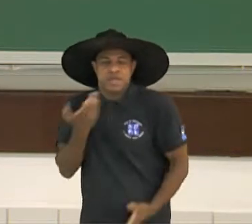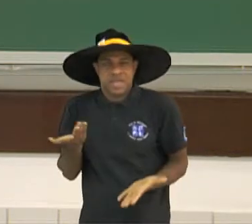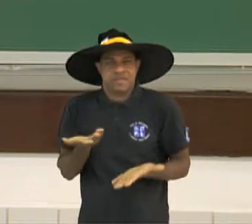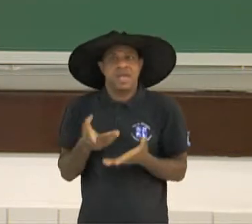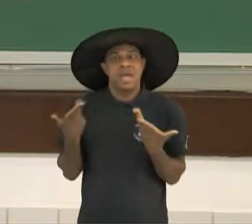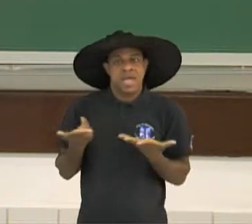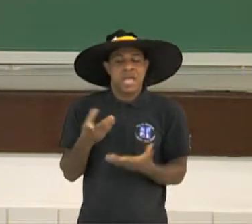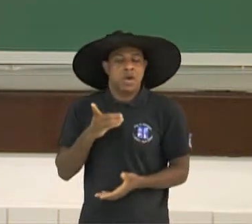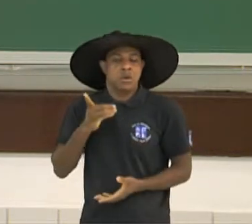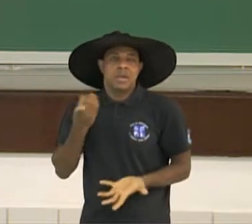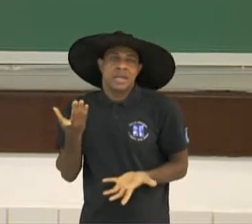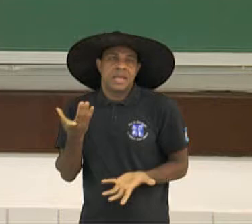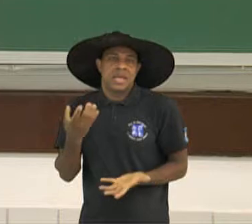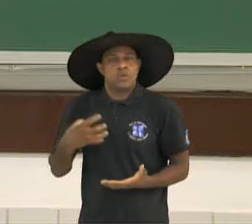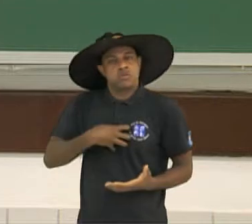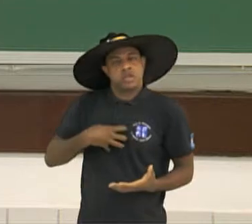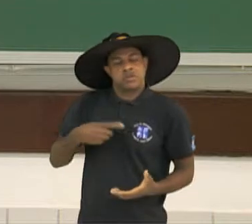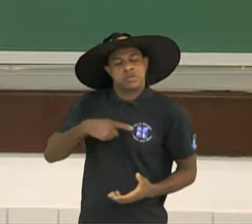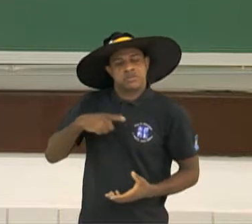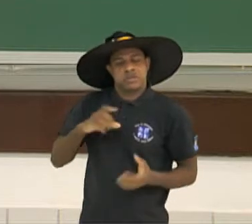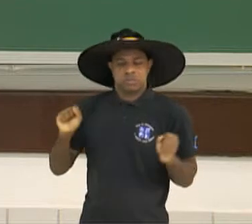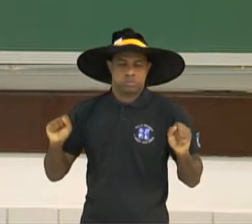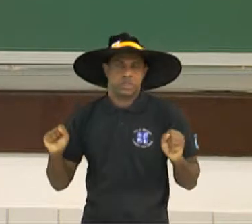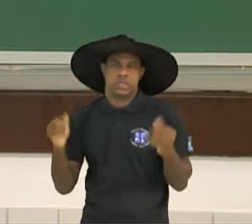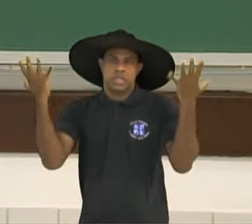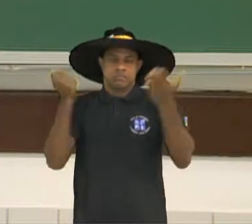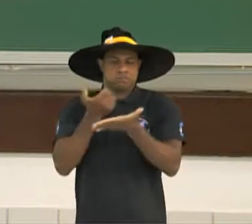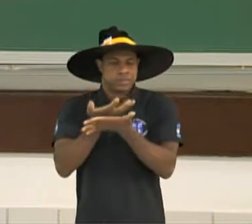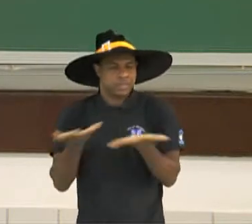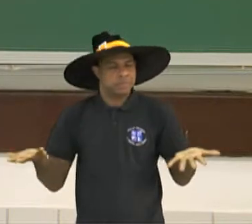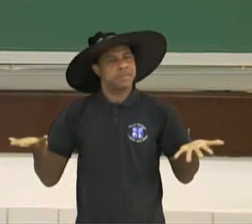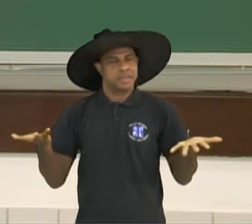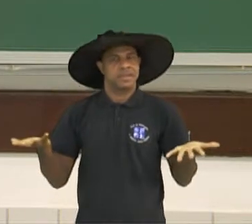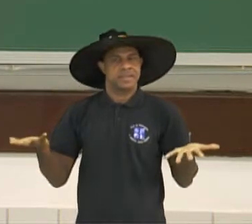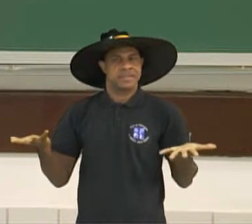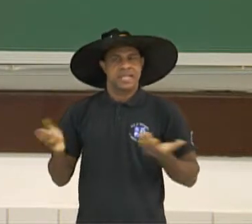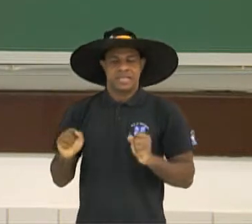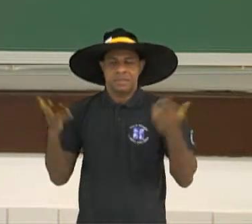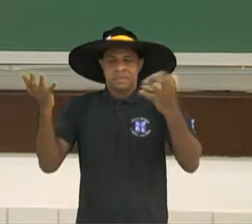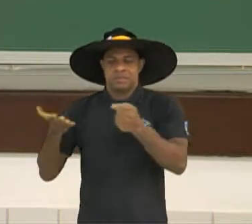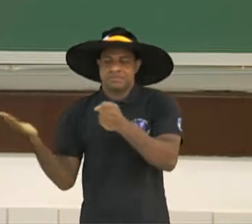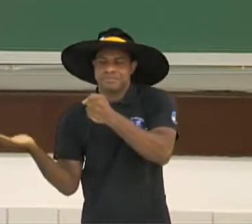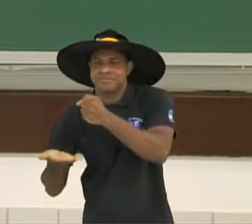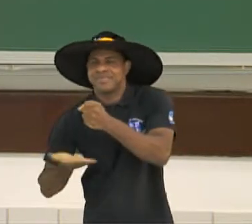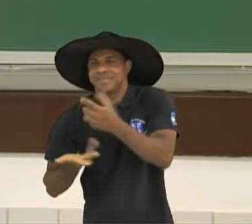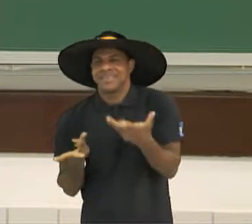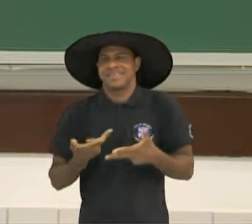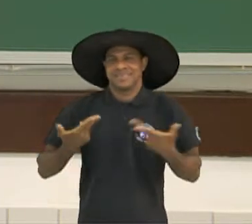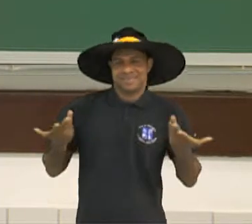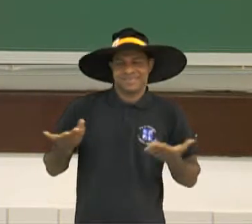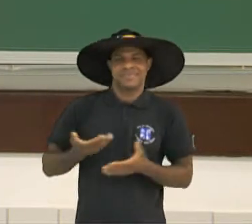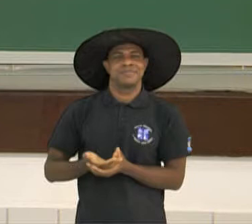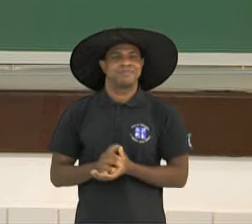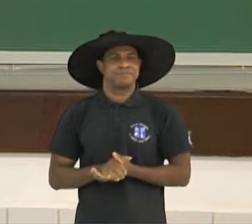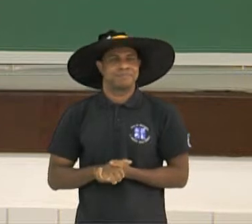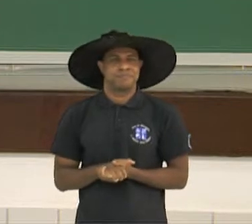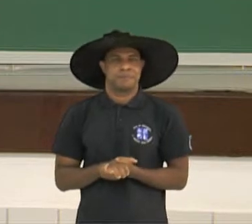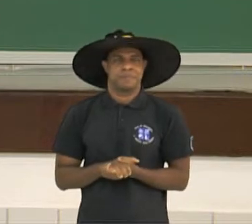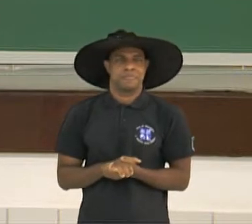tinham de celebrar, porque também nesse momento eles faziam a celebração das colheitas que eles tinham dos anos do período anterior,